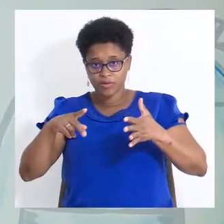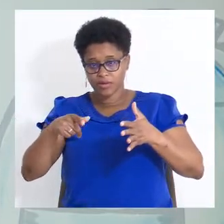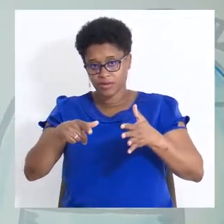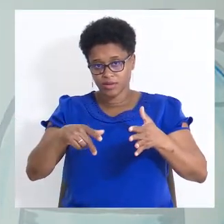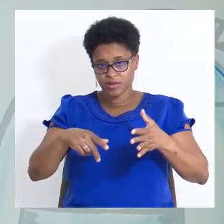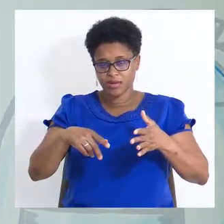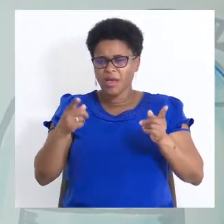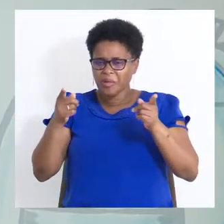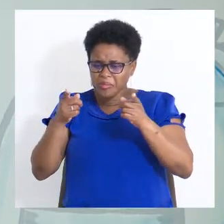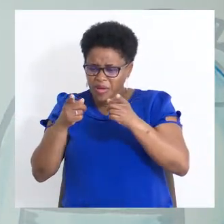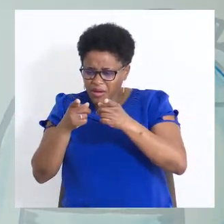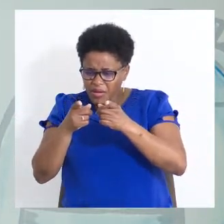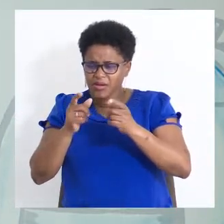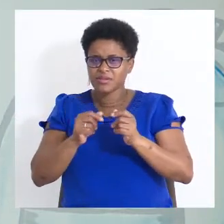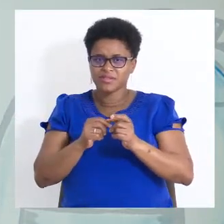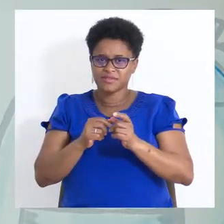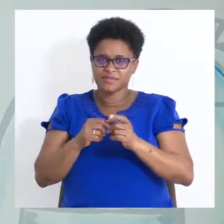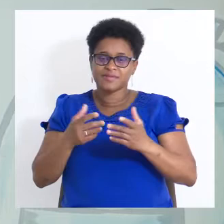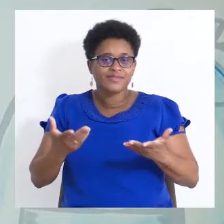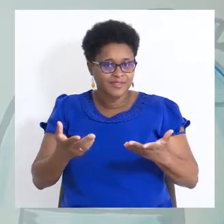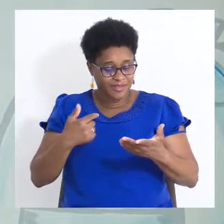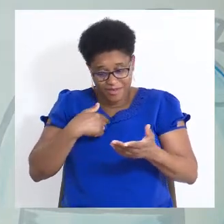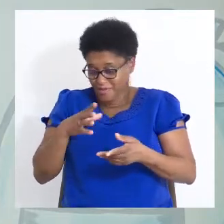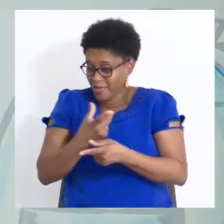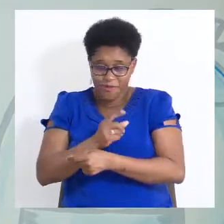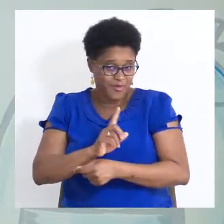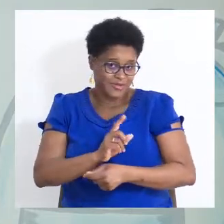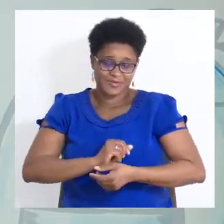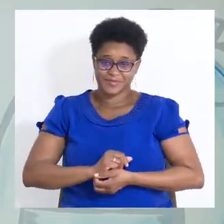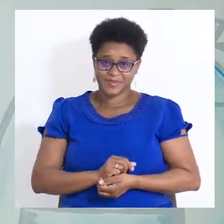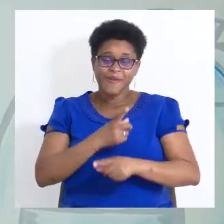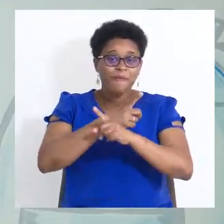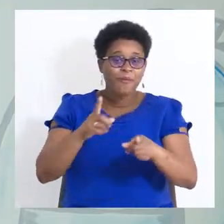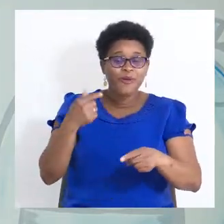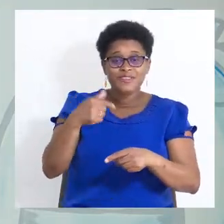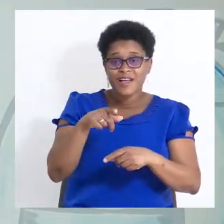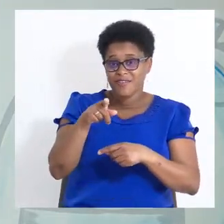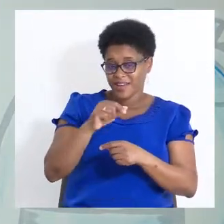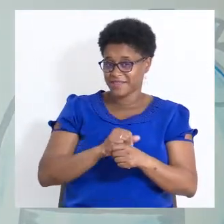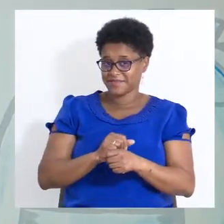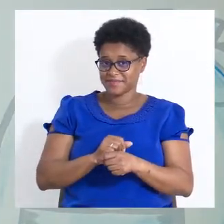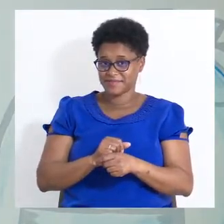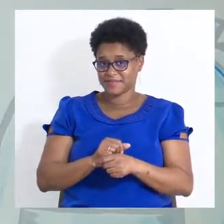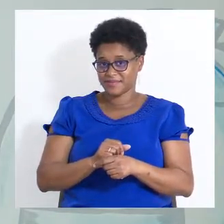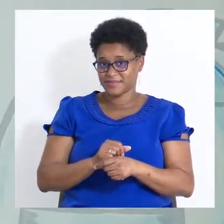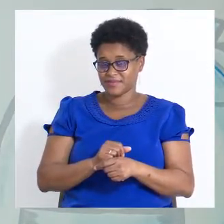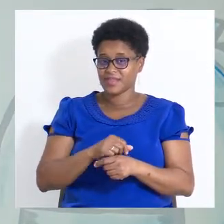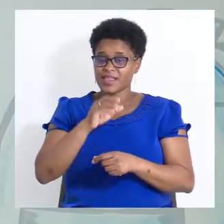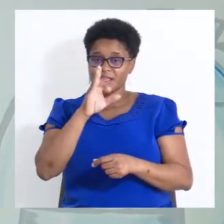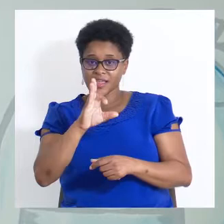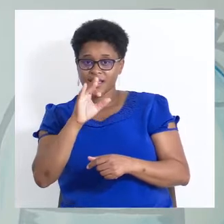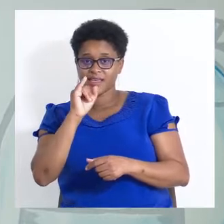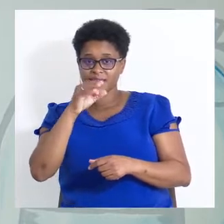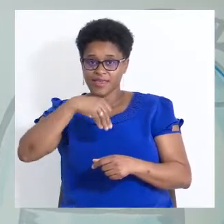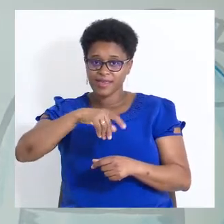da publicidade era tamanhinho. Ainda bem que eu não comprei, porque estava lá aquilo que é